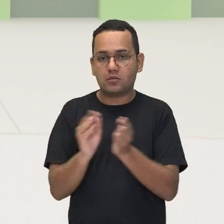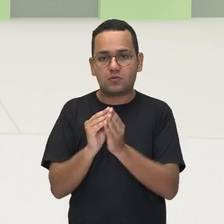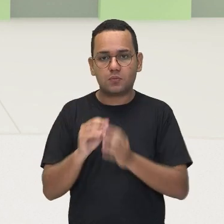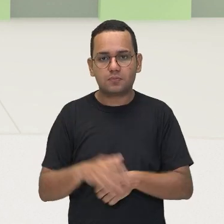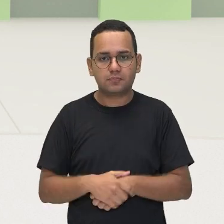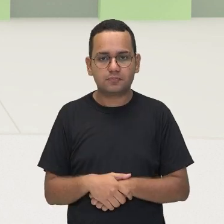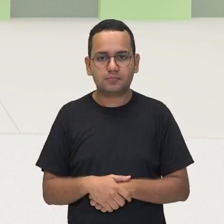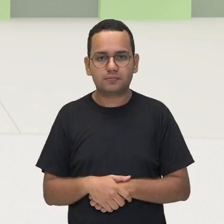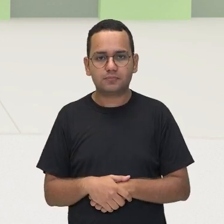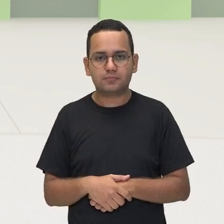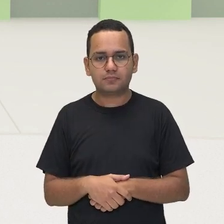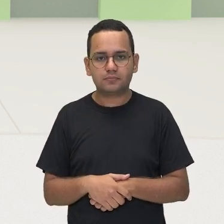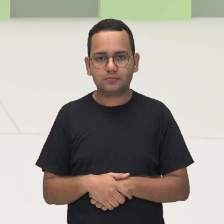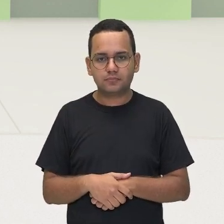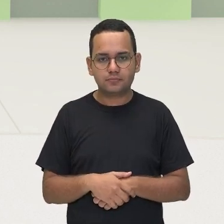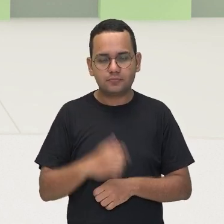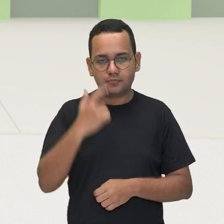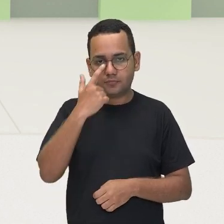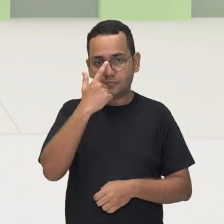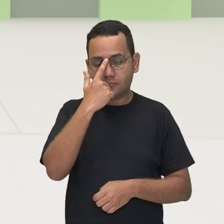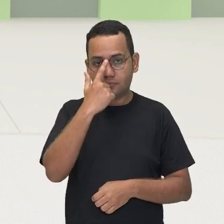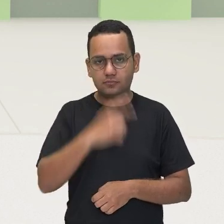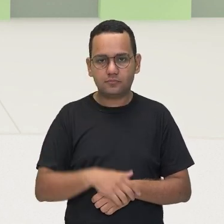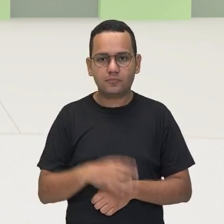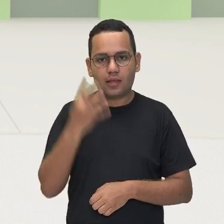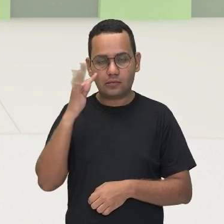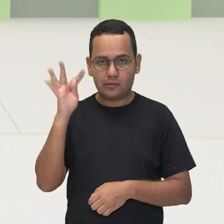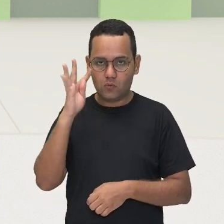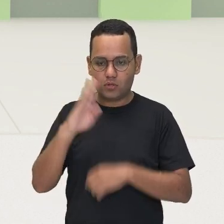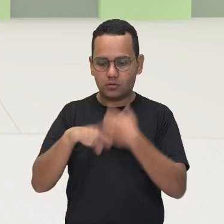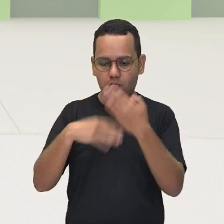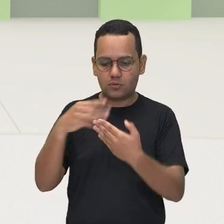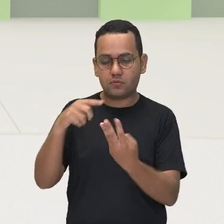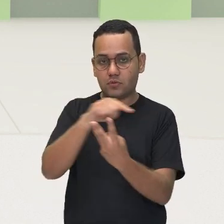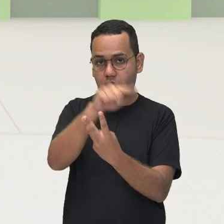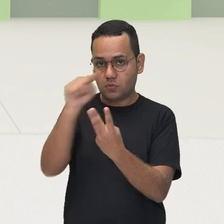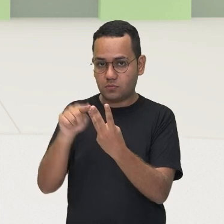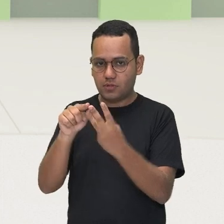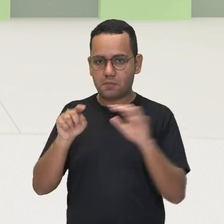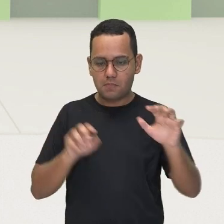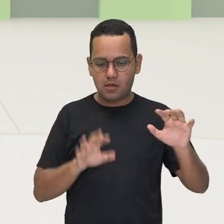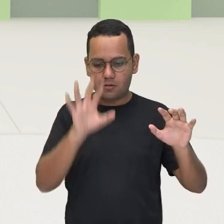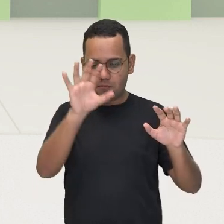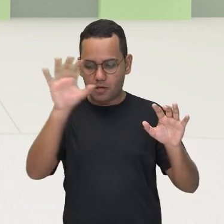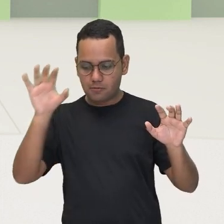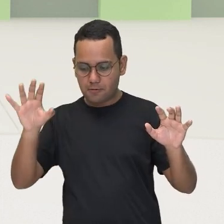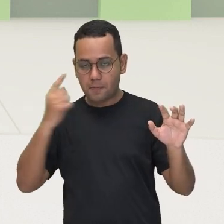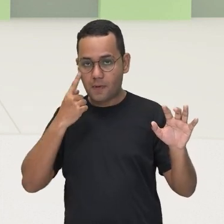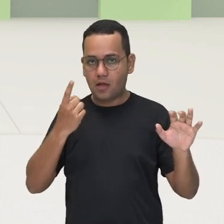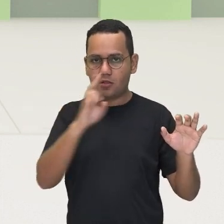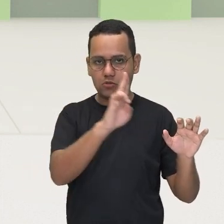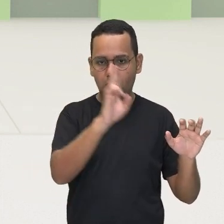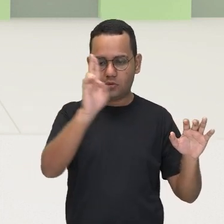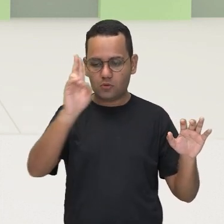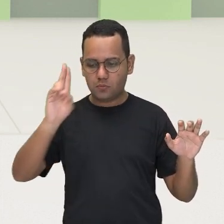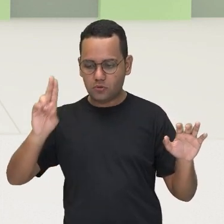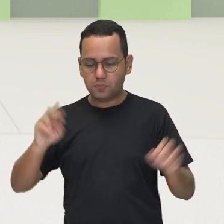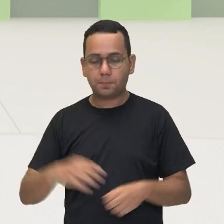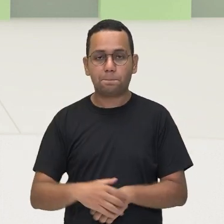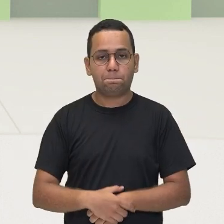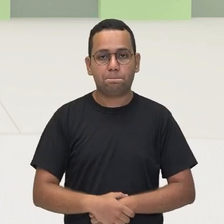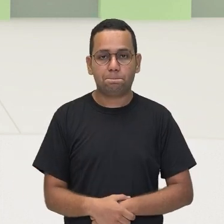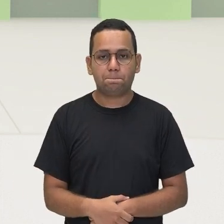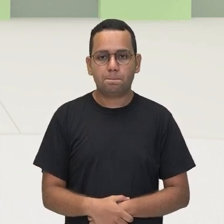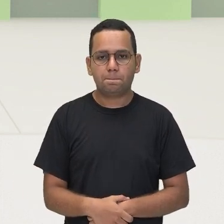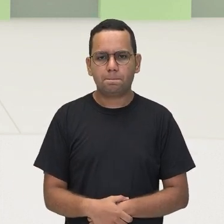aqui, ó. Neste mapa mental, nós temos as 3 teorias evolutivas, né? Lamarckismo, darwinismo e neodarwinismo.